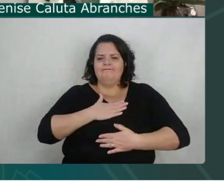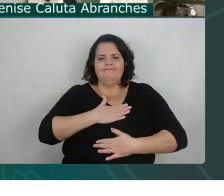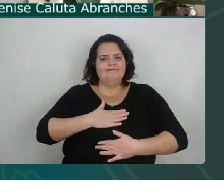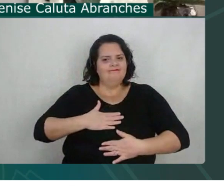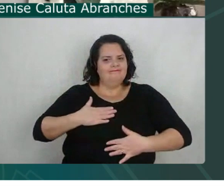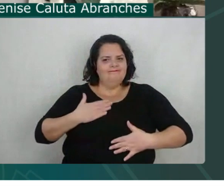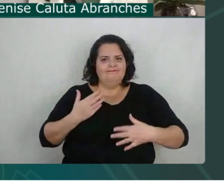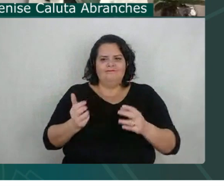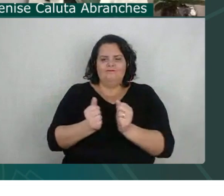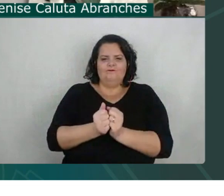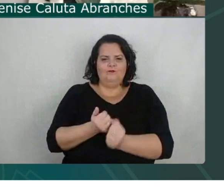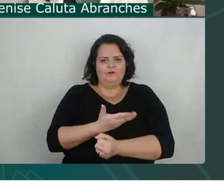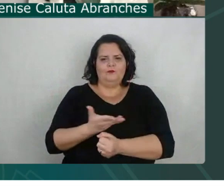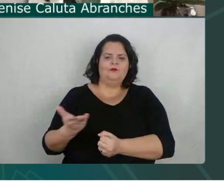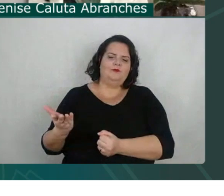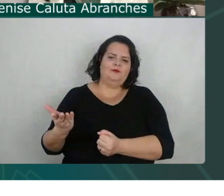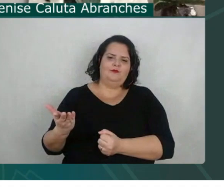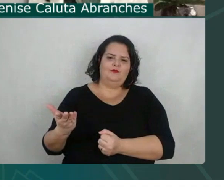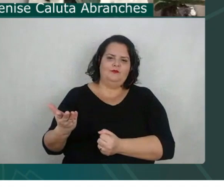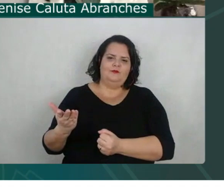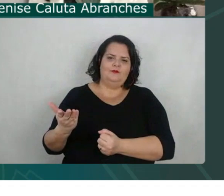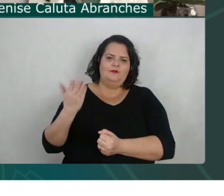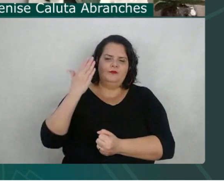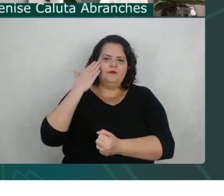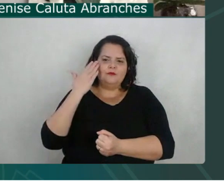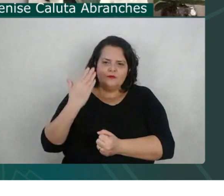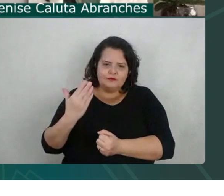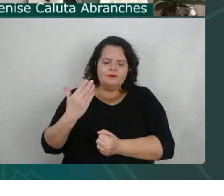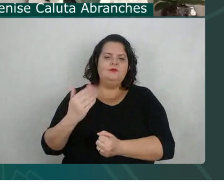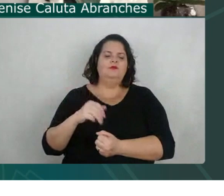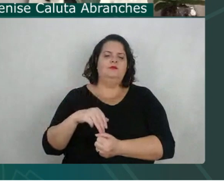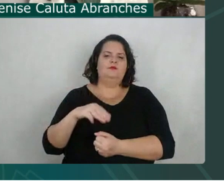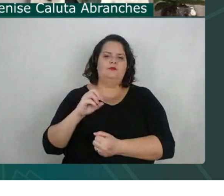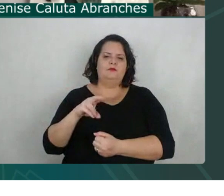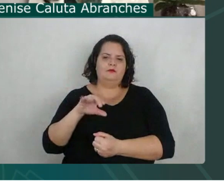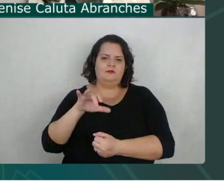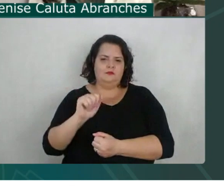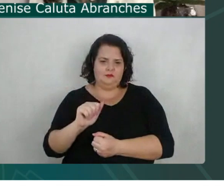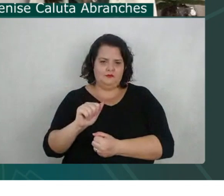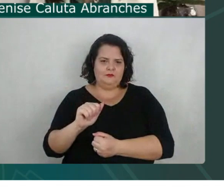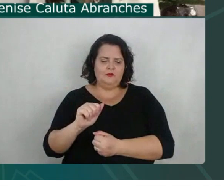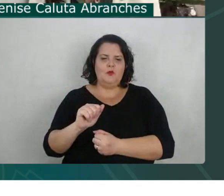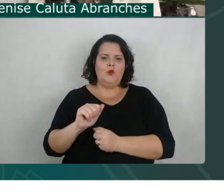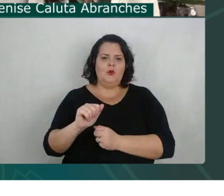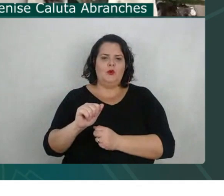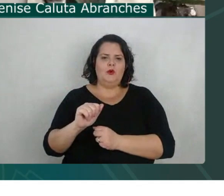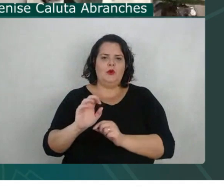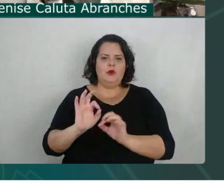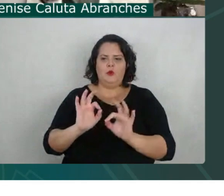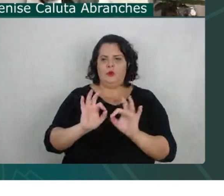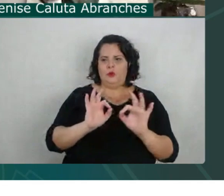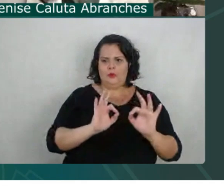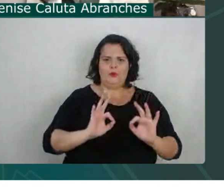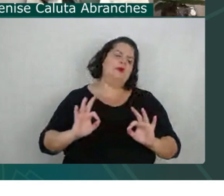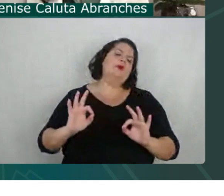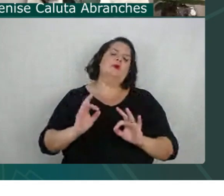né? E obrigada pela sua coordenação, né? Que facilitou a vida de todos nós.